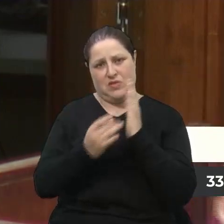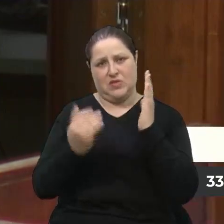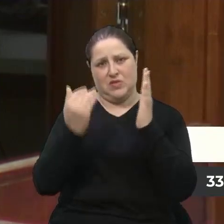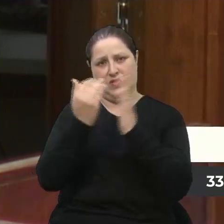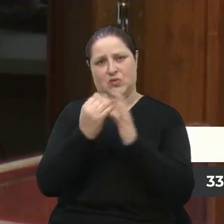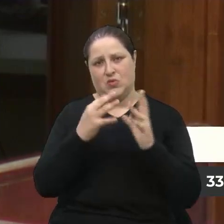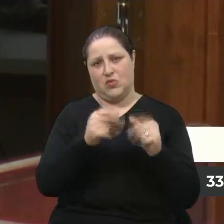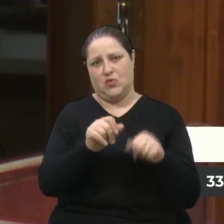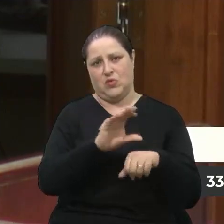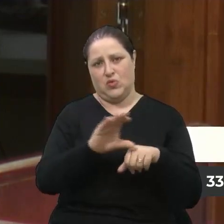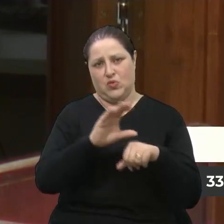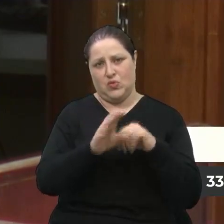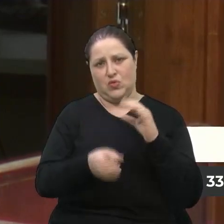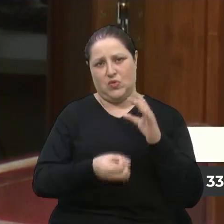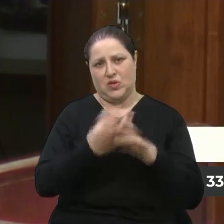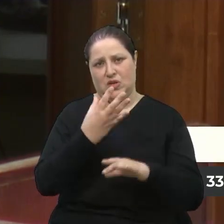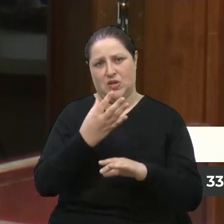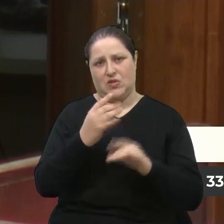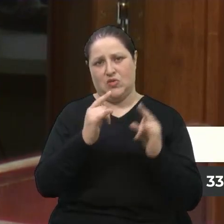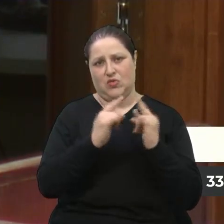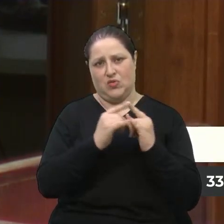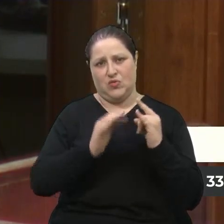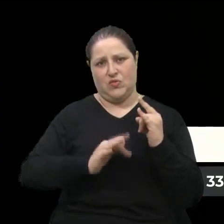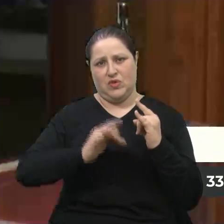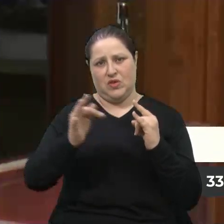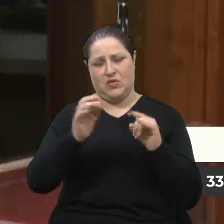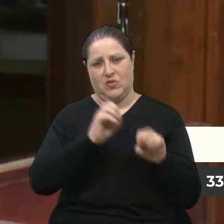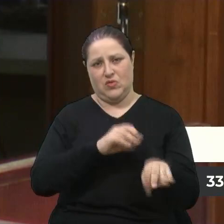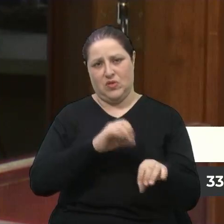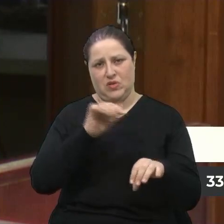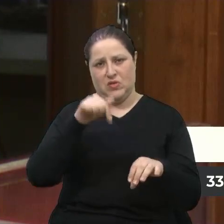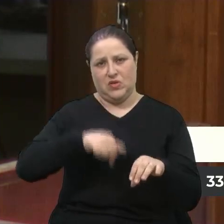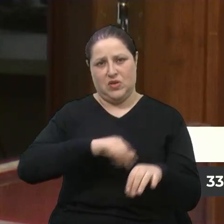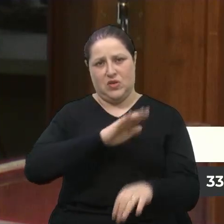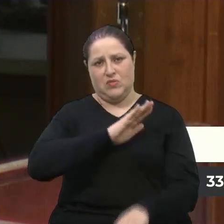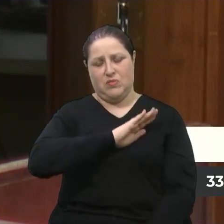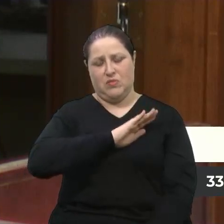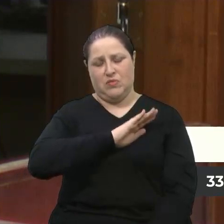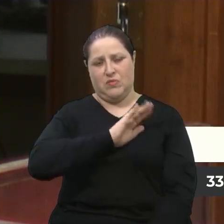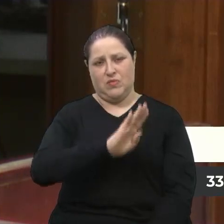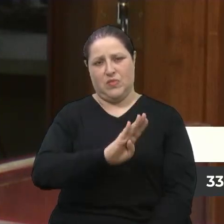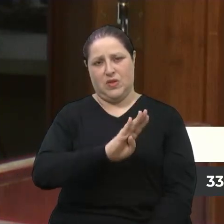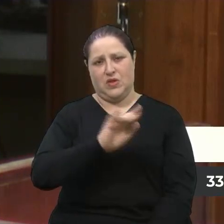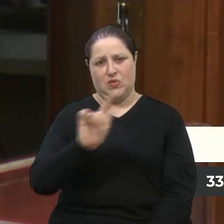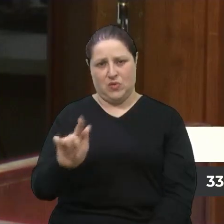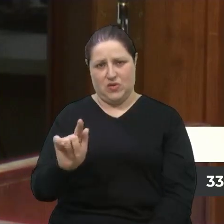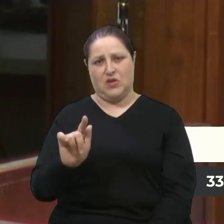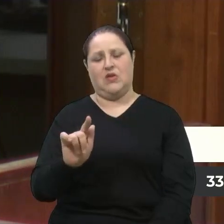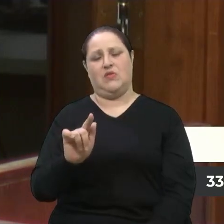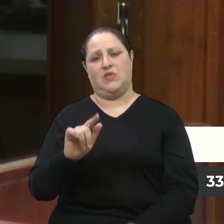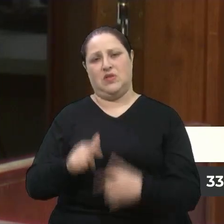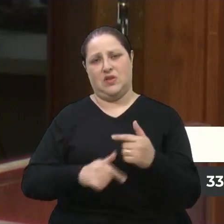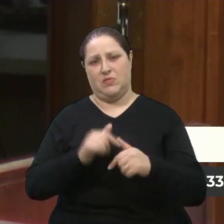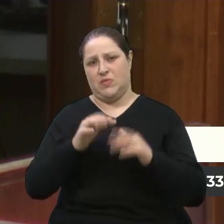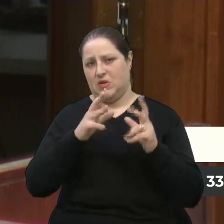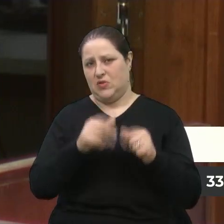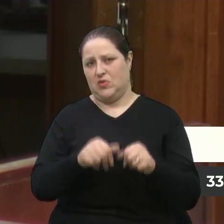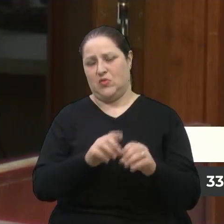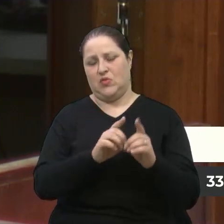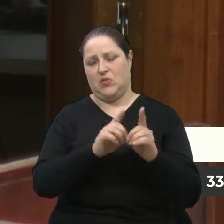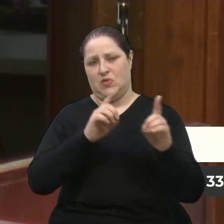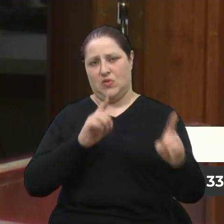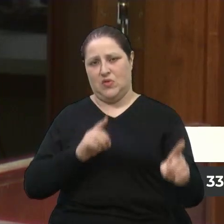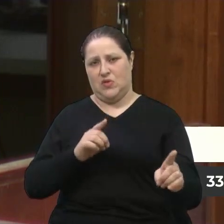elaborado pelo Instituto Federal de Educação, campus aqui de Bento, que trabalha, né, toda essa parte de EAD do Instituto